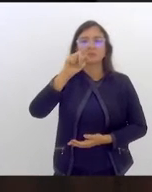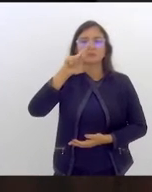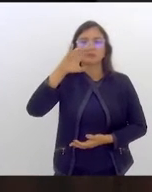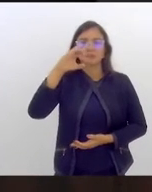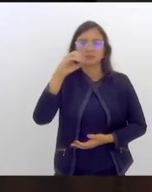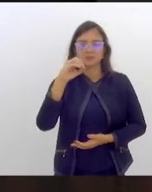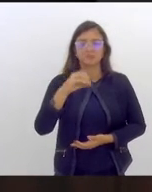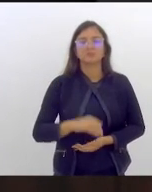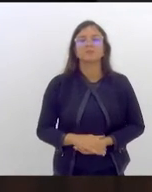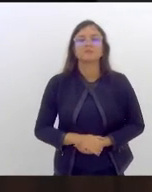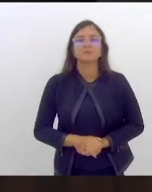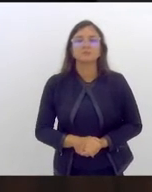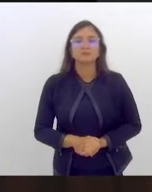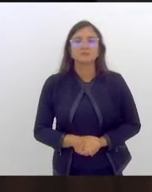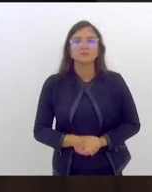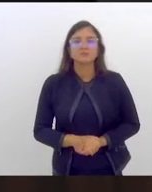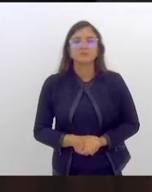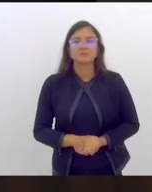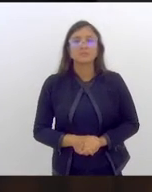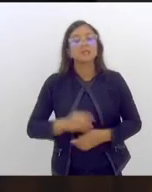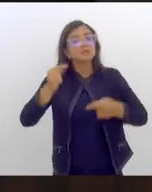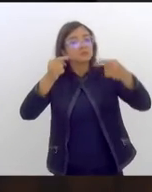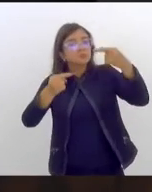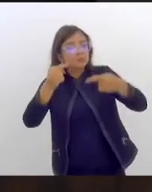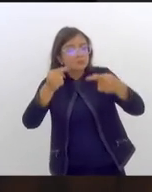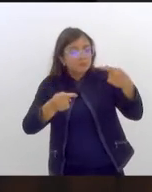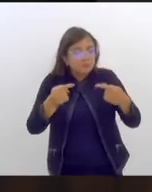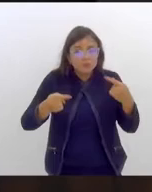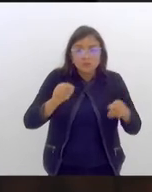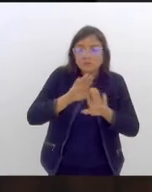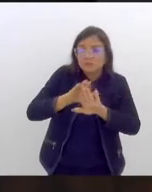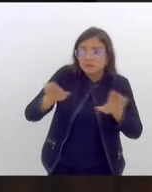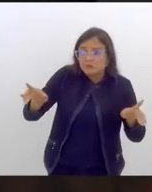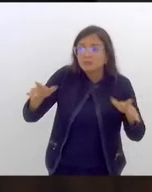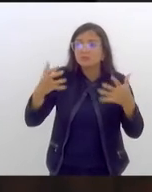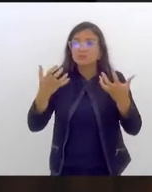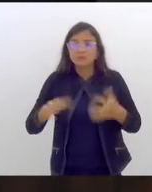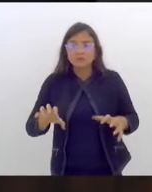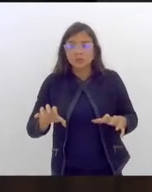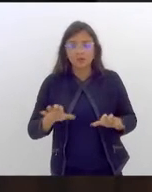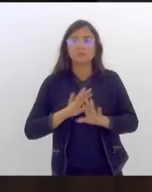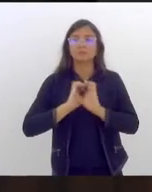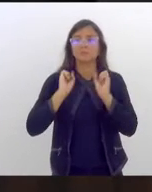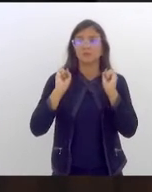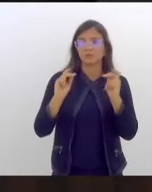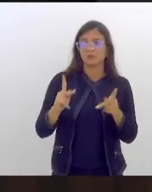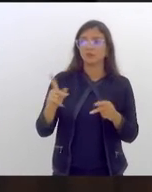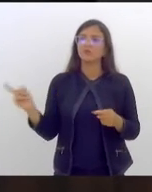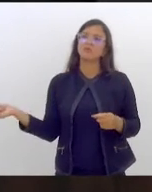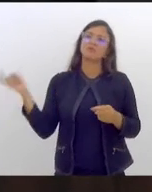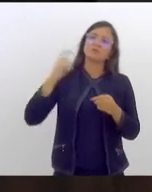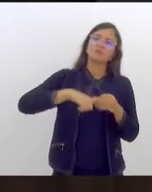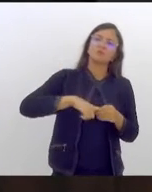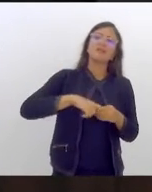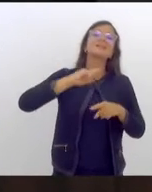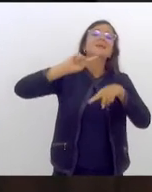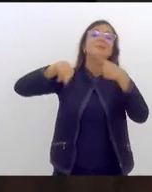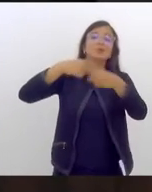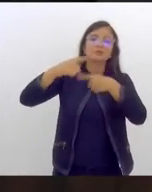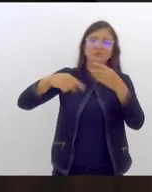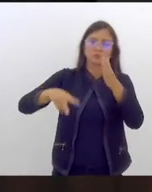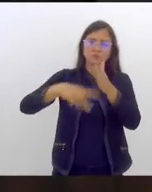canela em discussão não ver aquele discutir retorna O segundo dia para